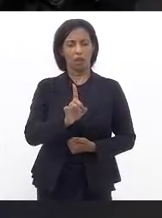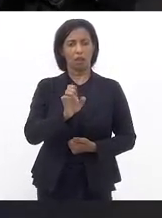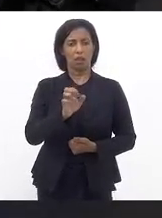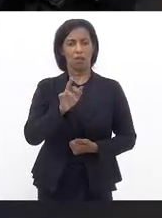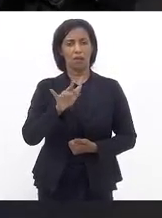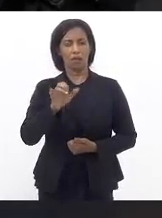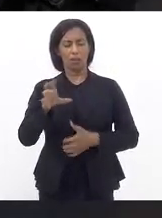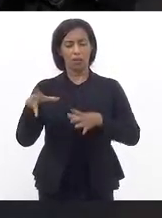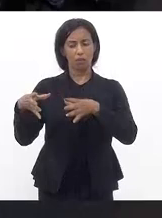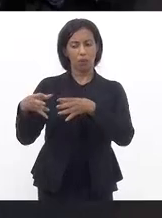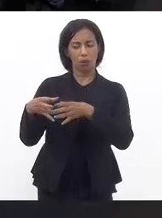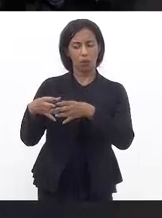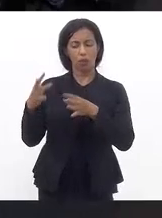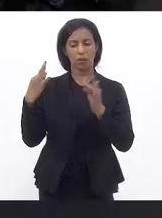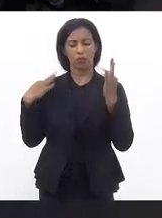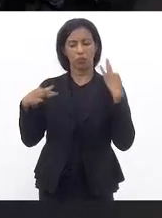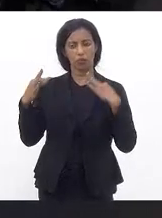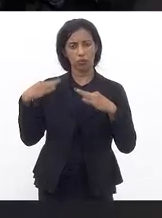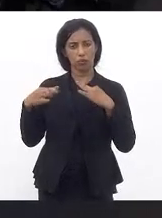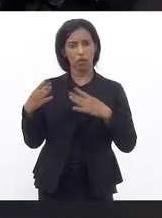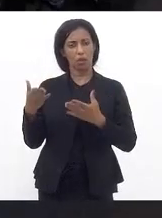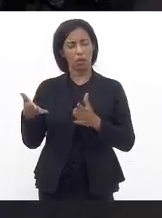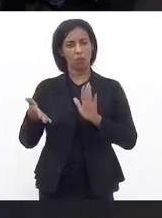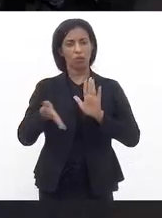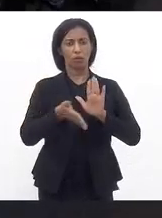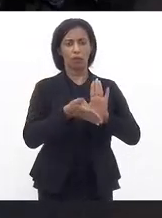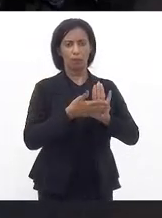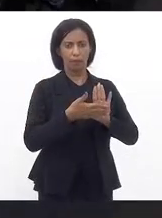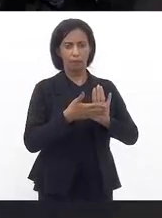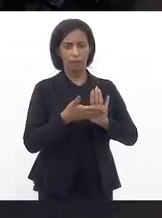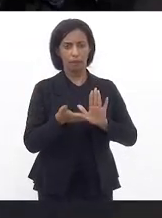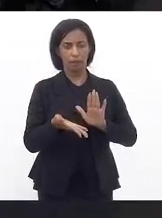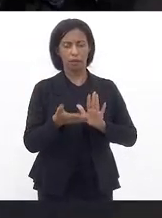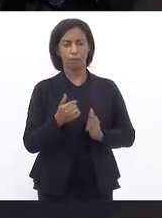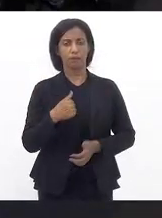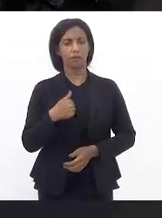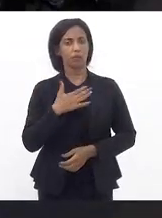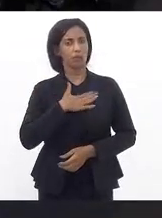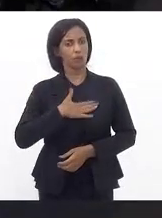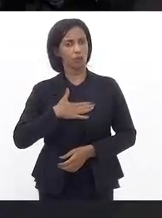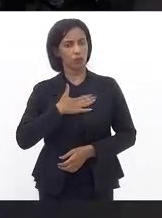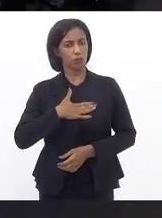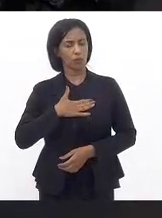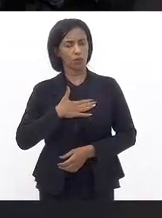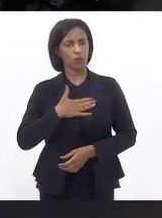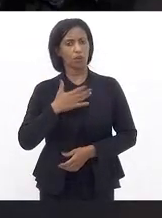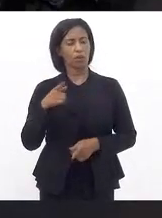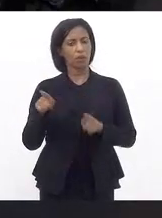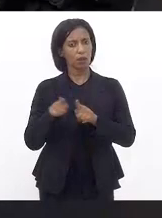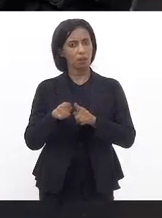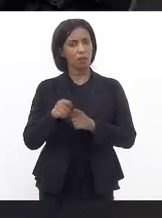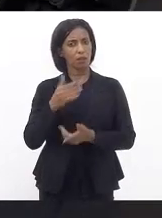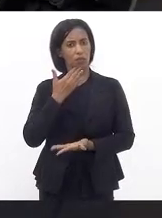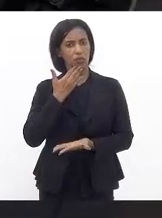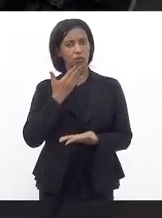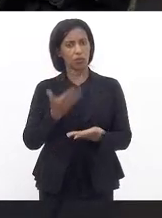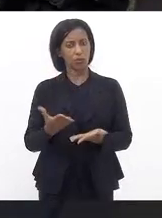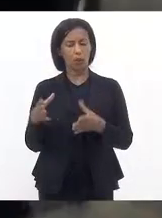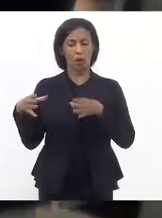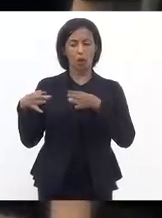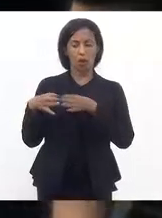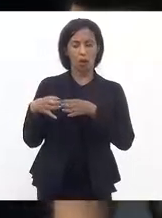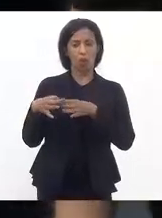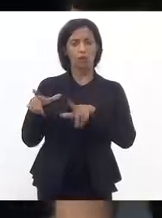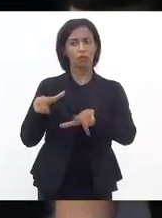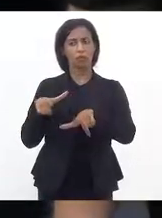para que a comissão de turismo deu seu parecer eu gostaria de submeter também a